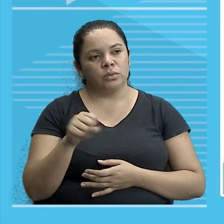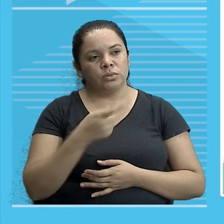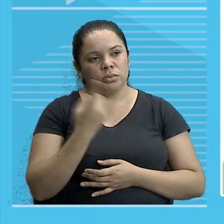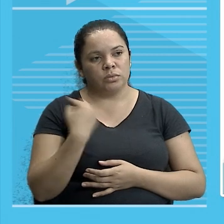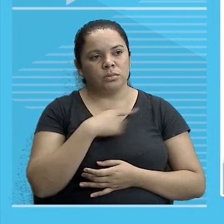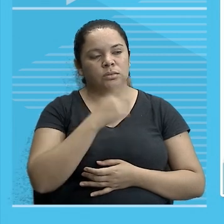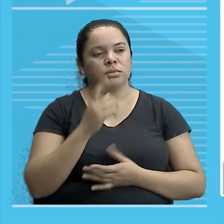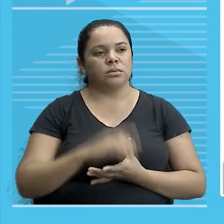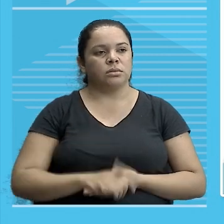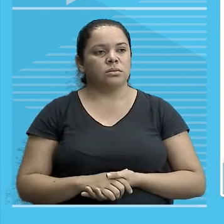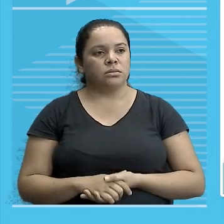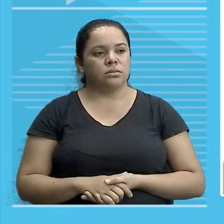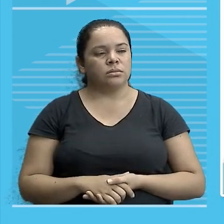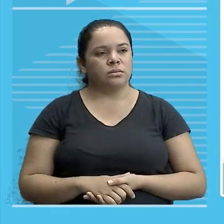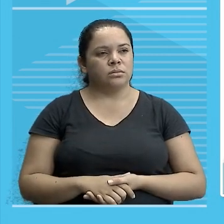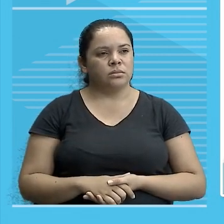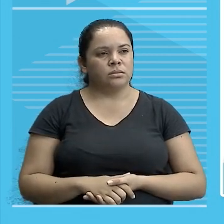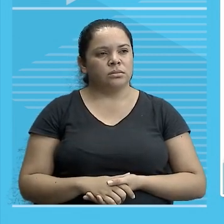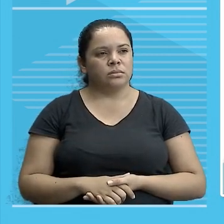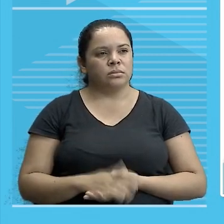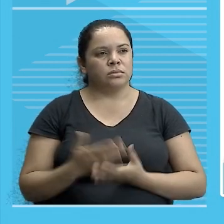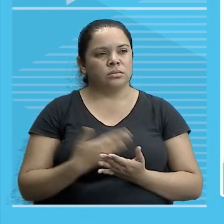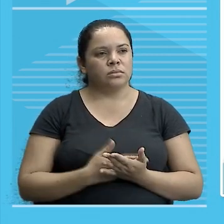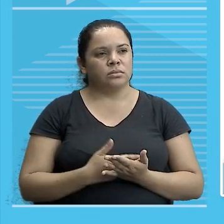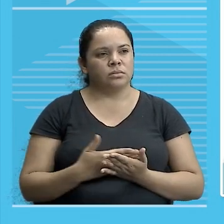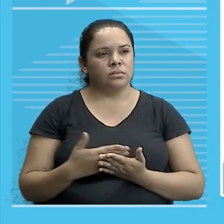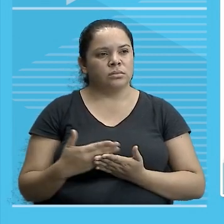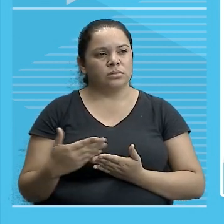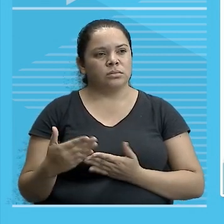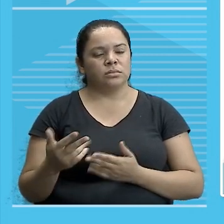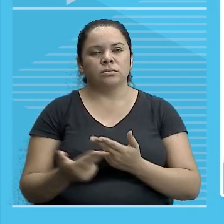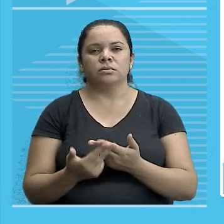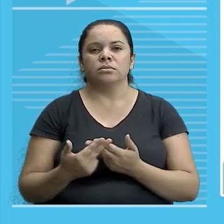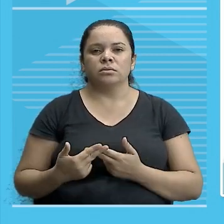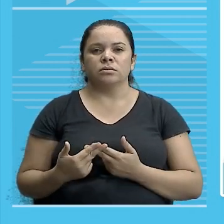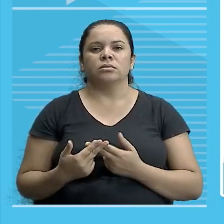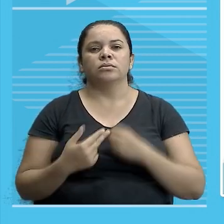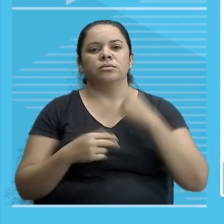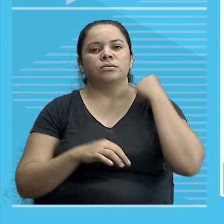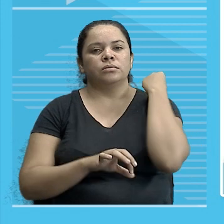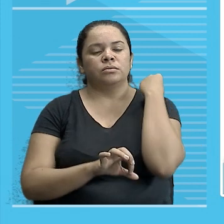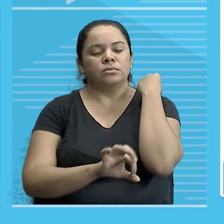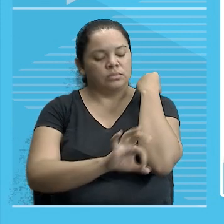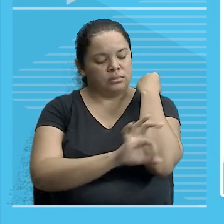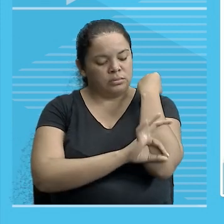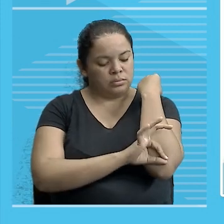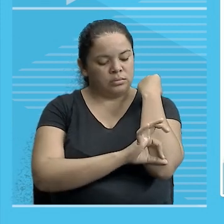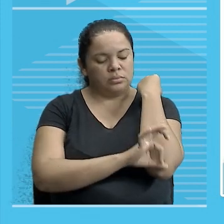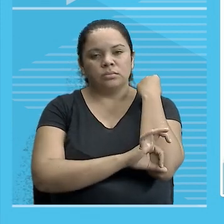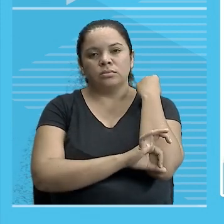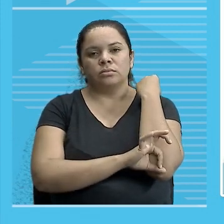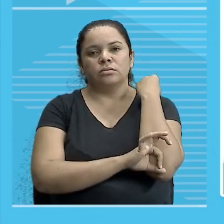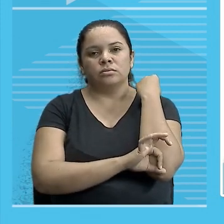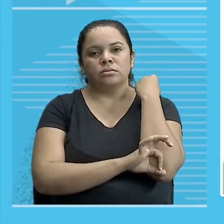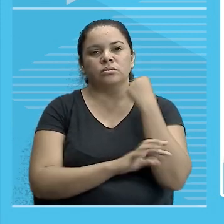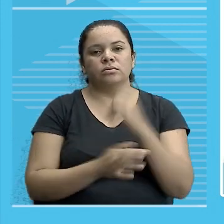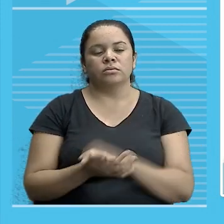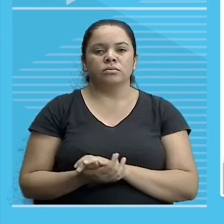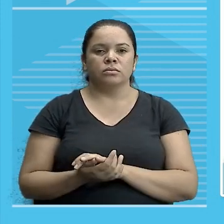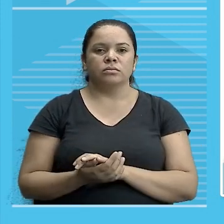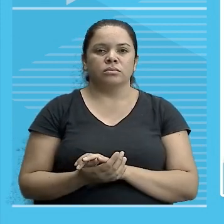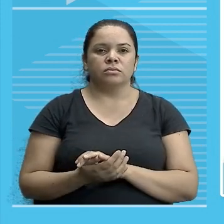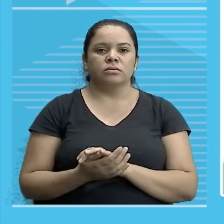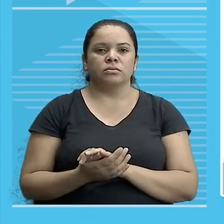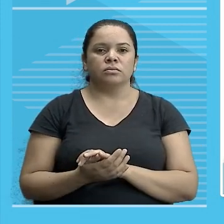nós iniciamos essa formação pelo ânus e não pela boca. Então, o nosso tubo digestório começa no ânus e termina na